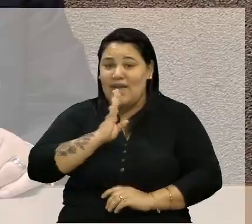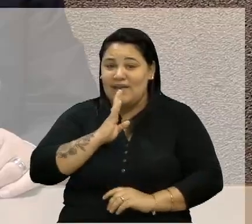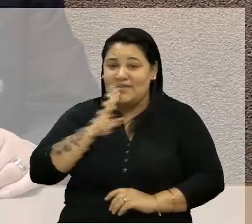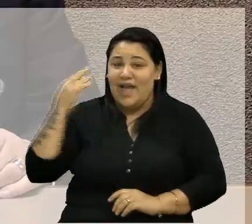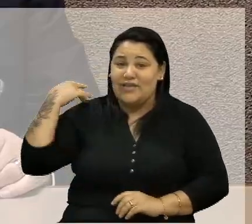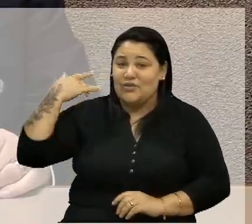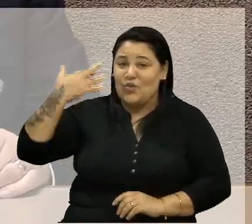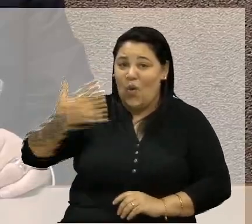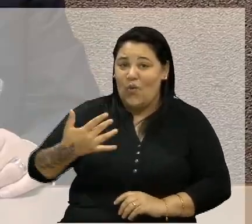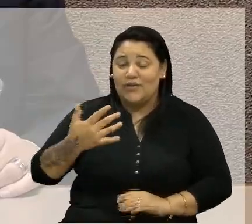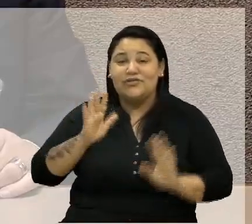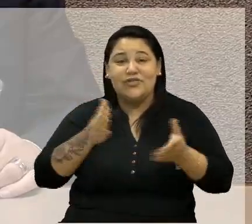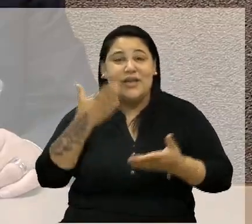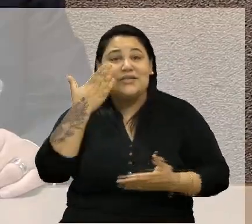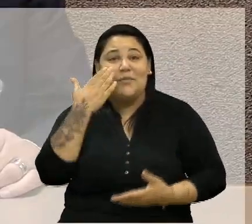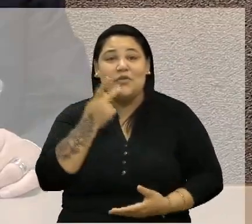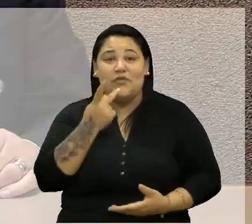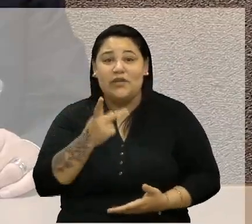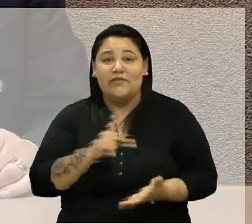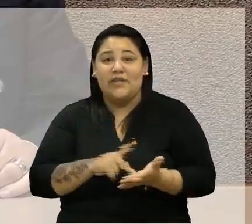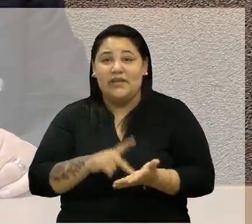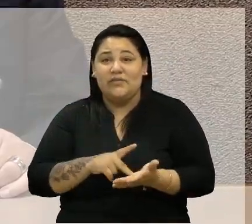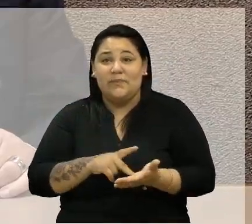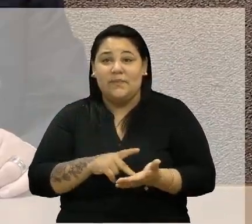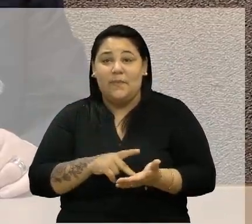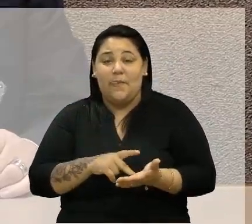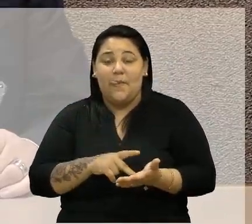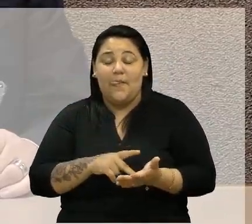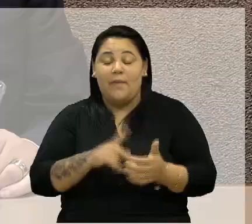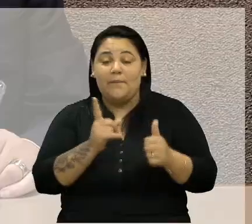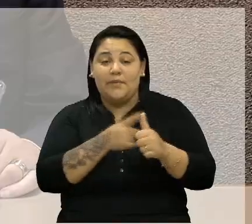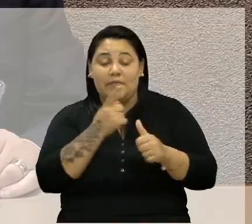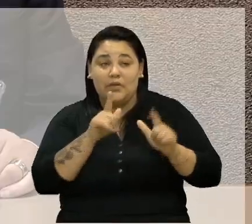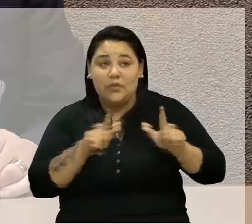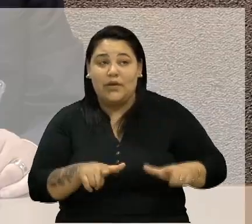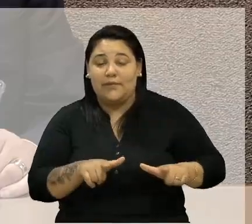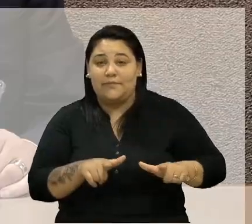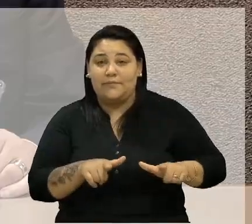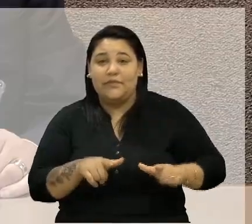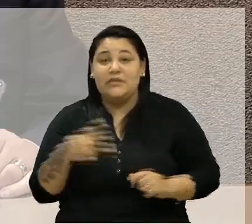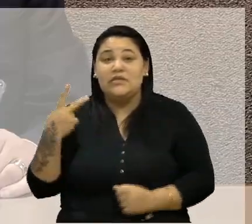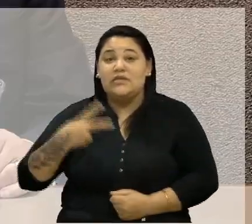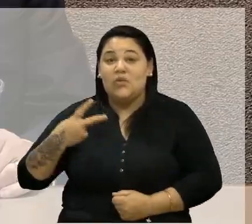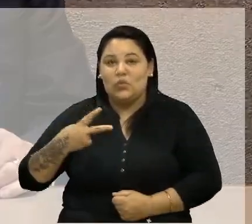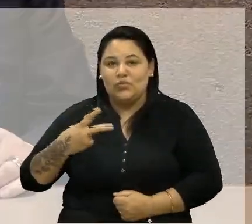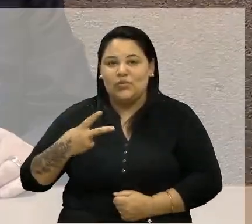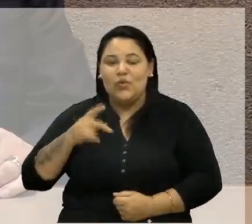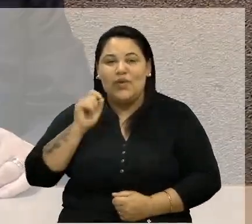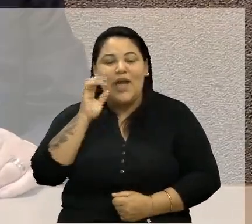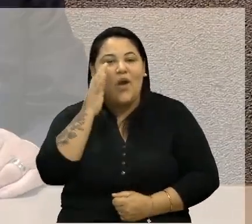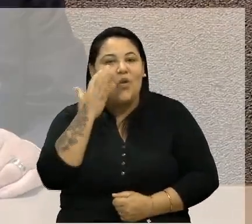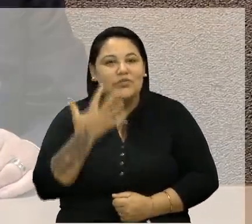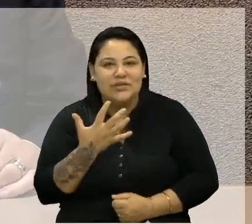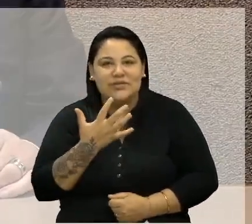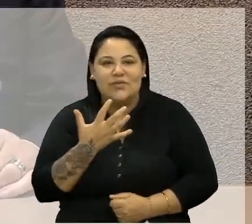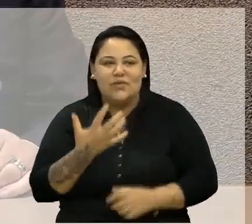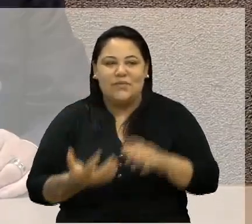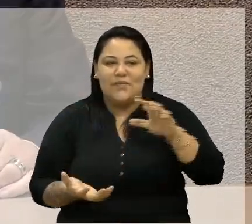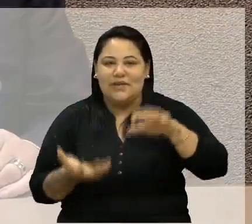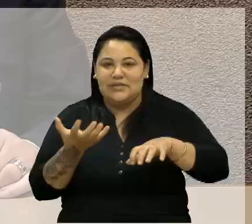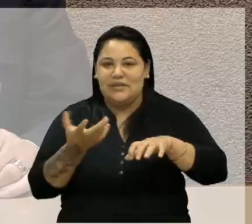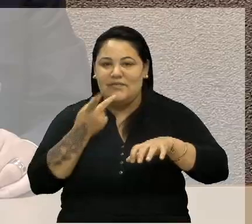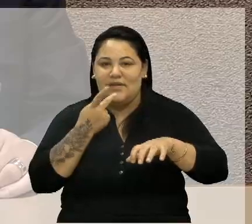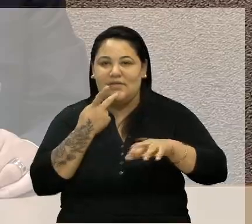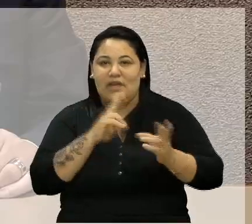história sabe que eu estou falando a verdade. Tá? Primeiro lugar. Segundo lugar, o que aconteceu ali em Brasília? A questão